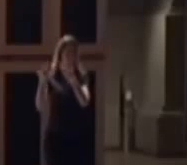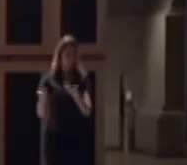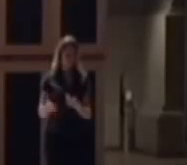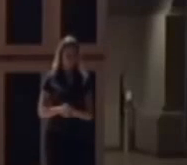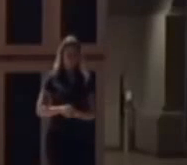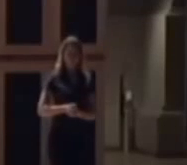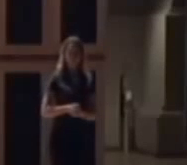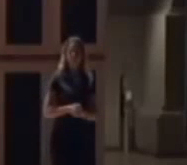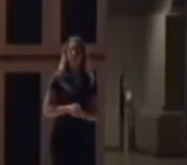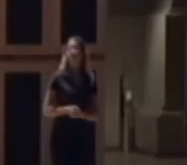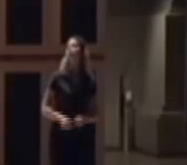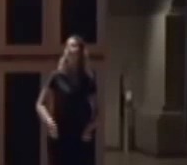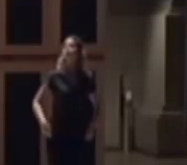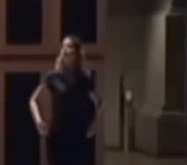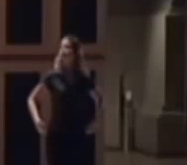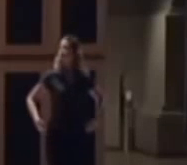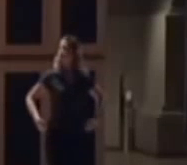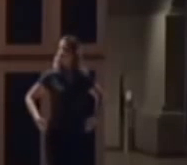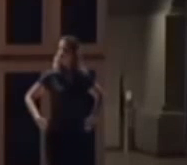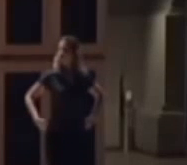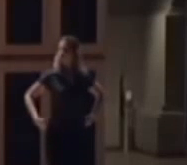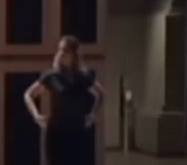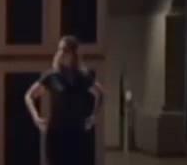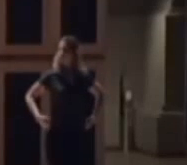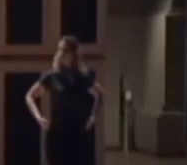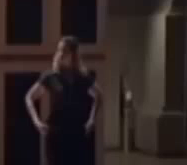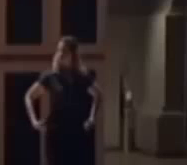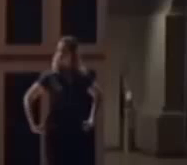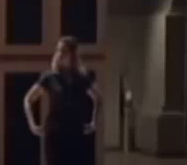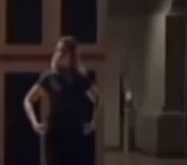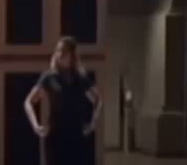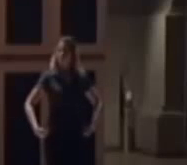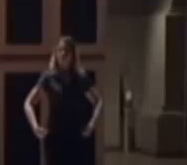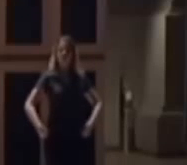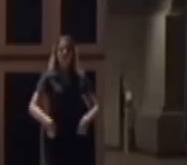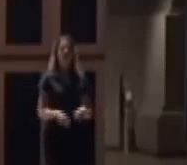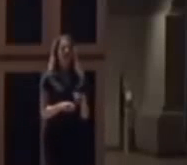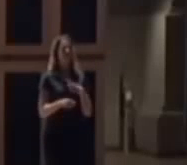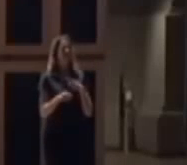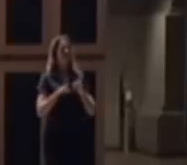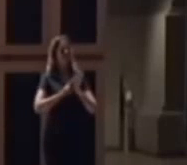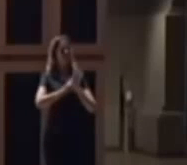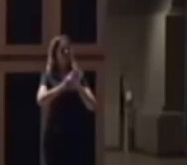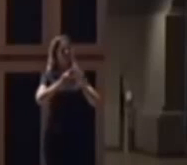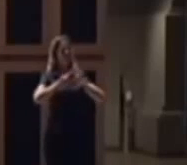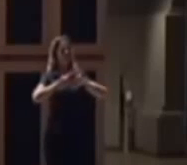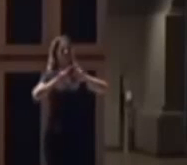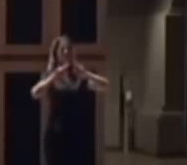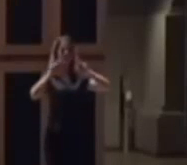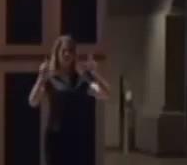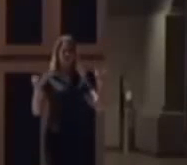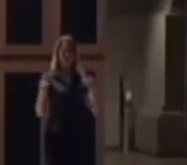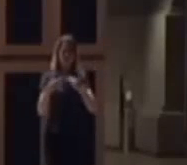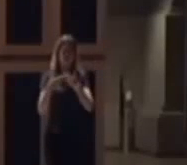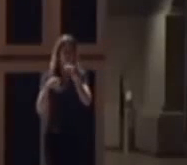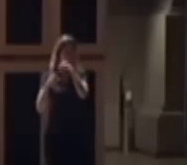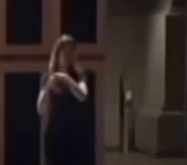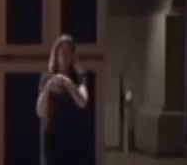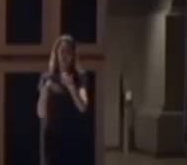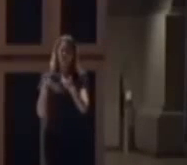favor. Hoje são vários núcleos, então a gente tem o núcleo Valores de Minas, que oferece aulas de dança,